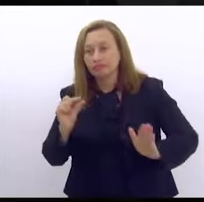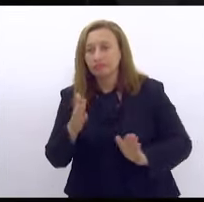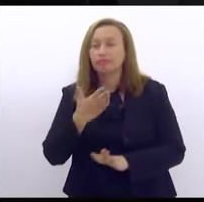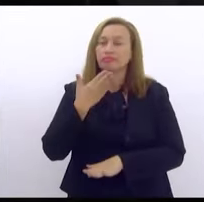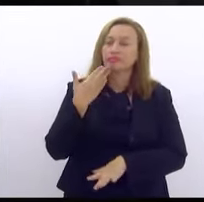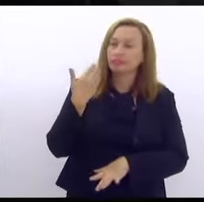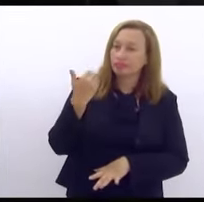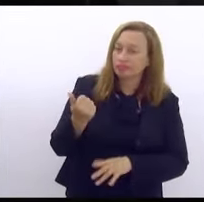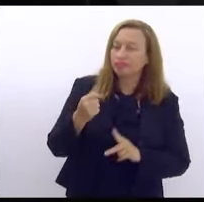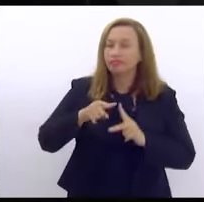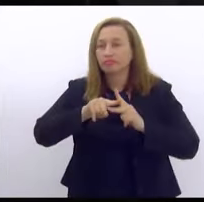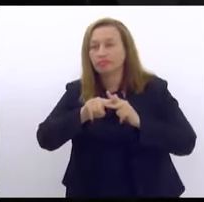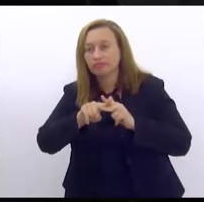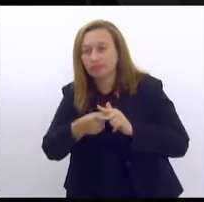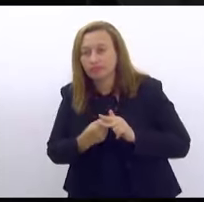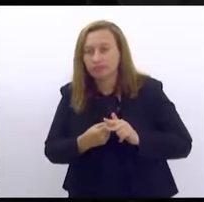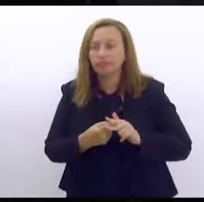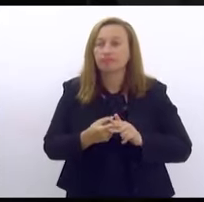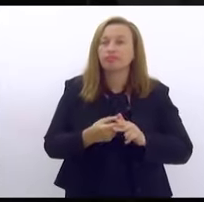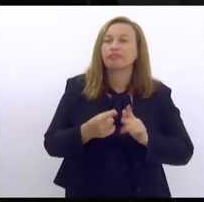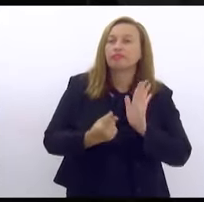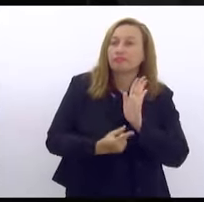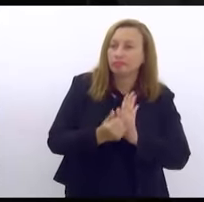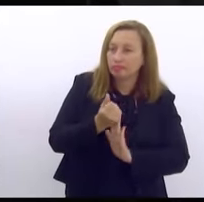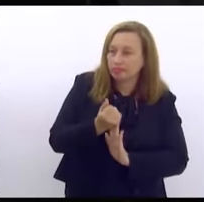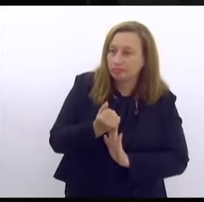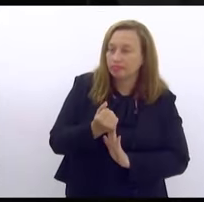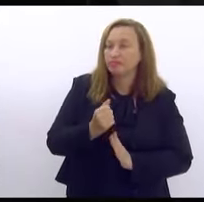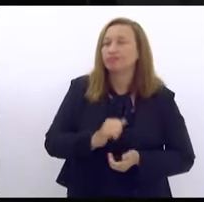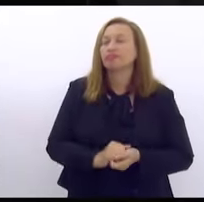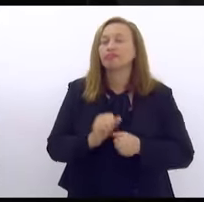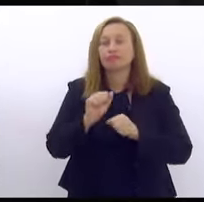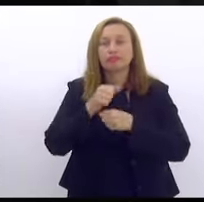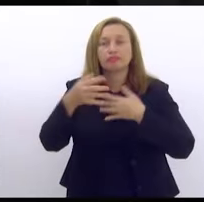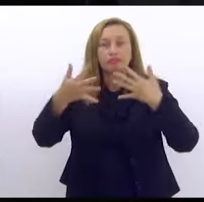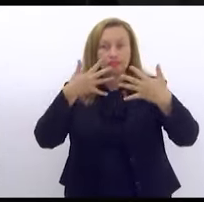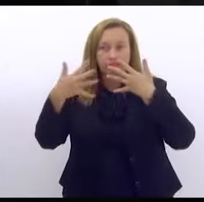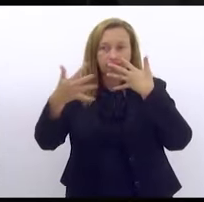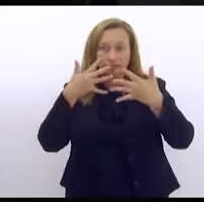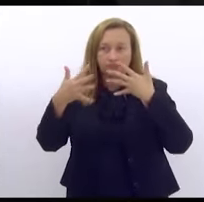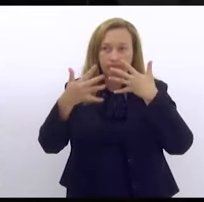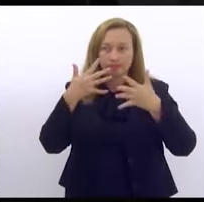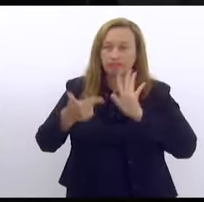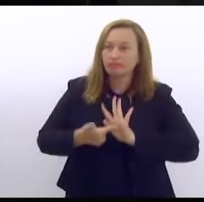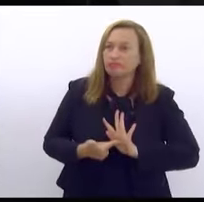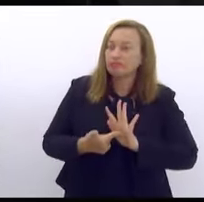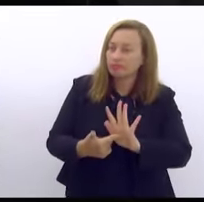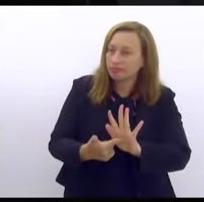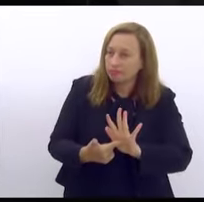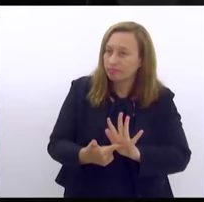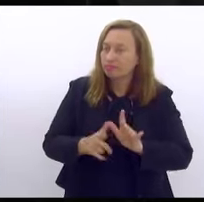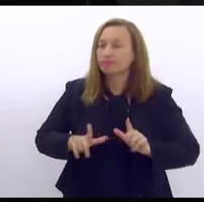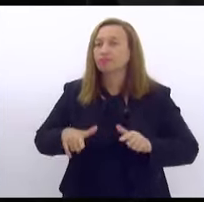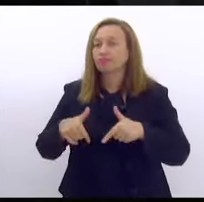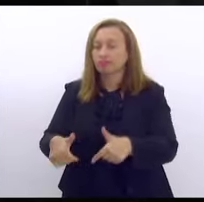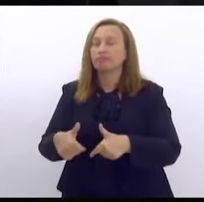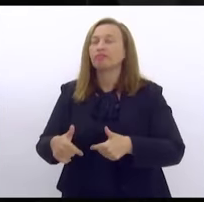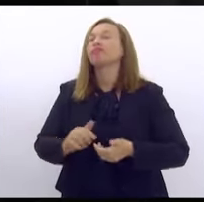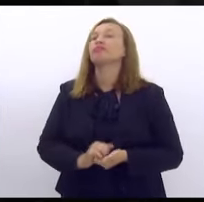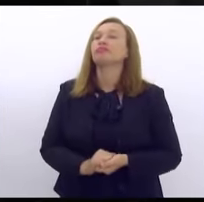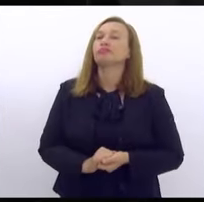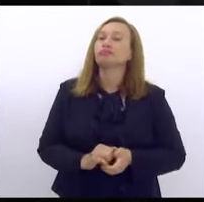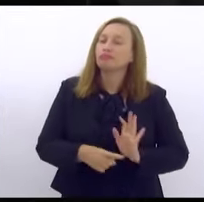aprimorar o orçamento, trazendo transparência, sinalizando também ações